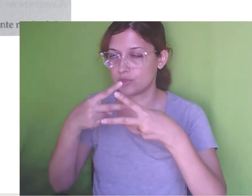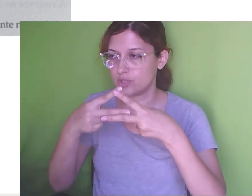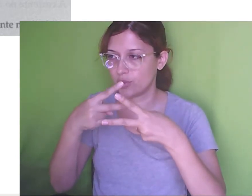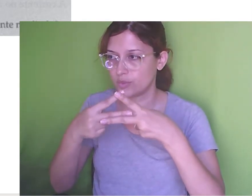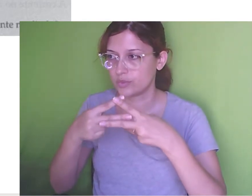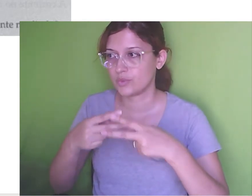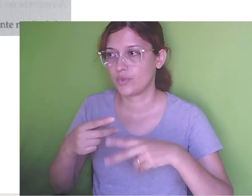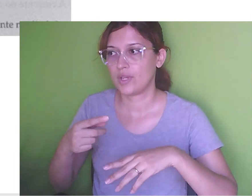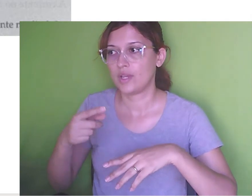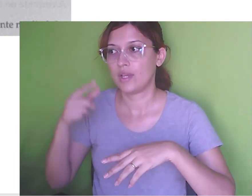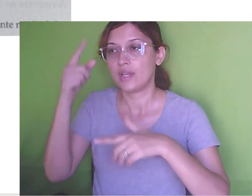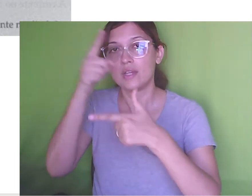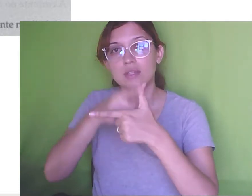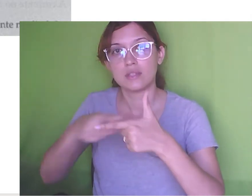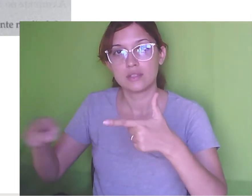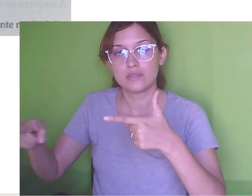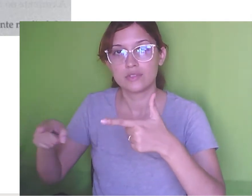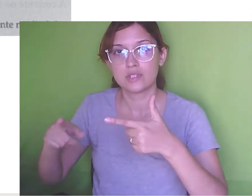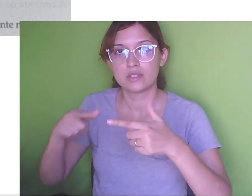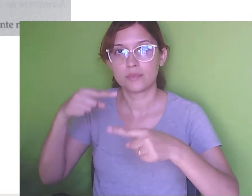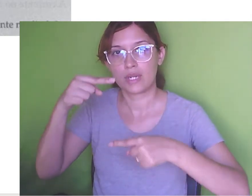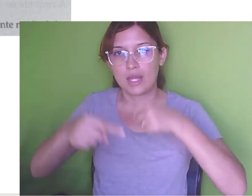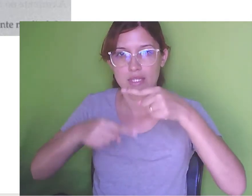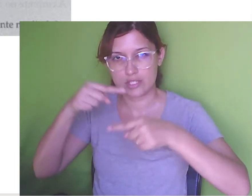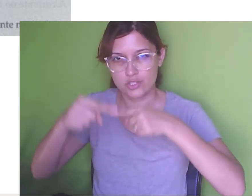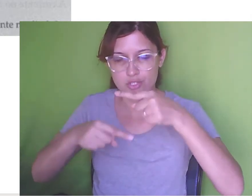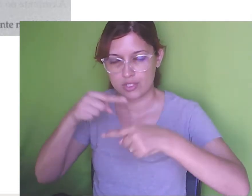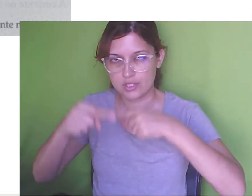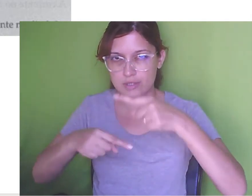Tem a tensão do diodo, tem a resistência.